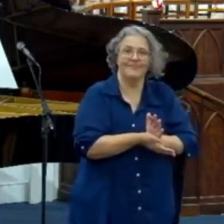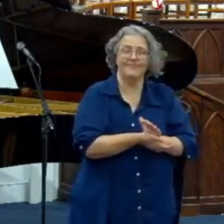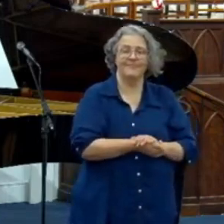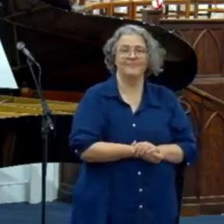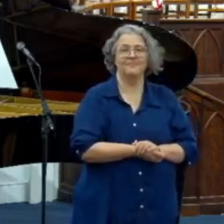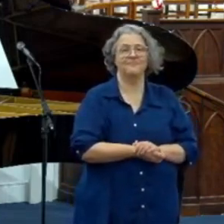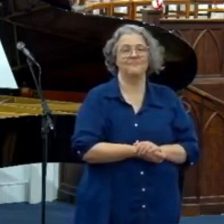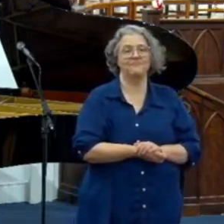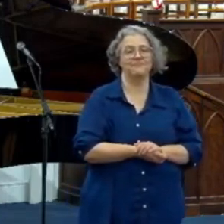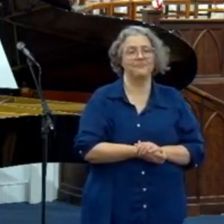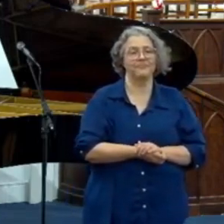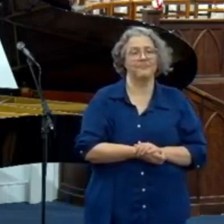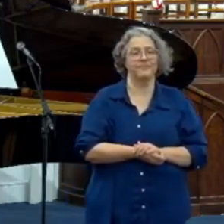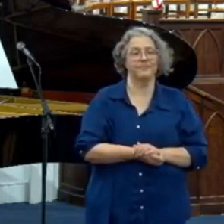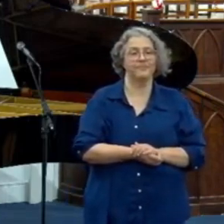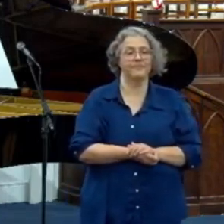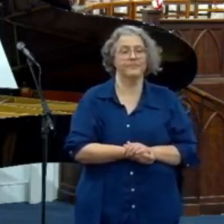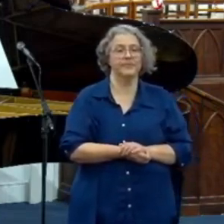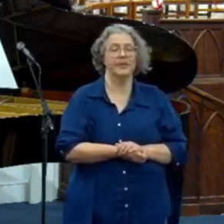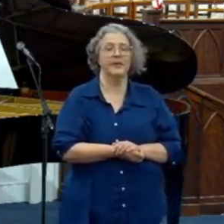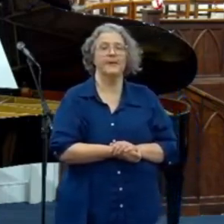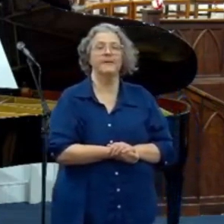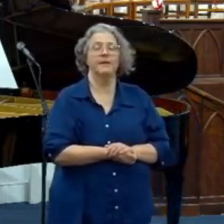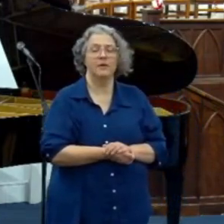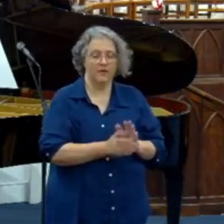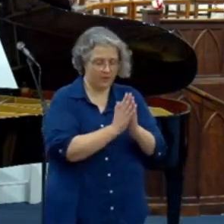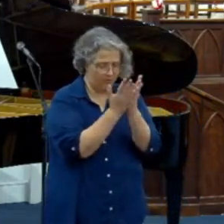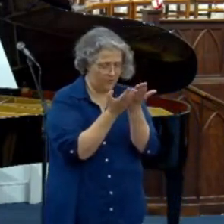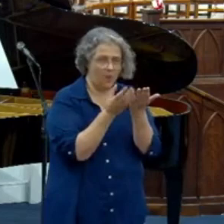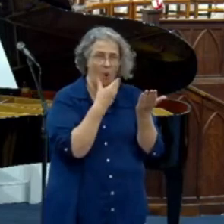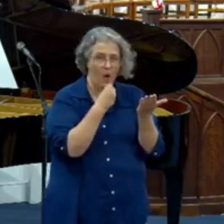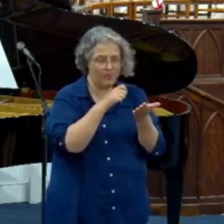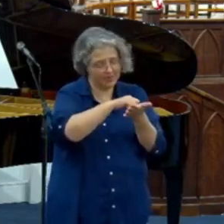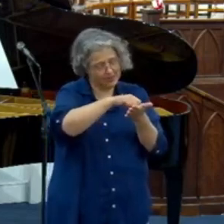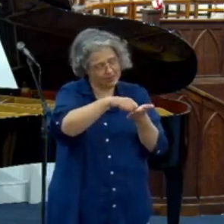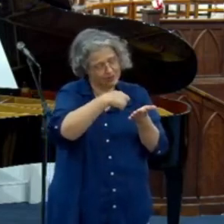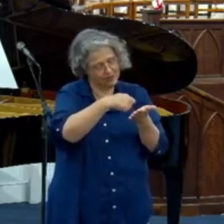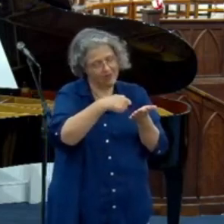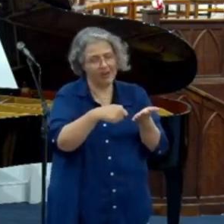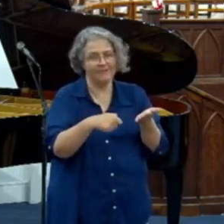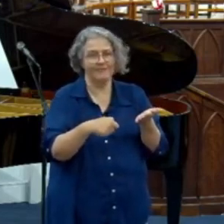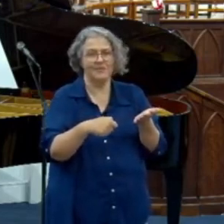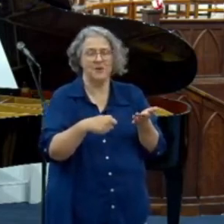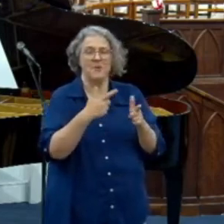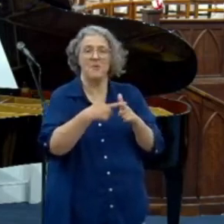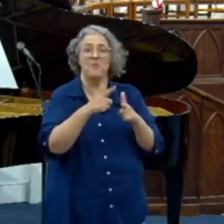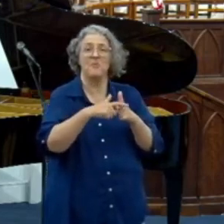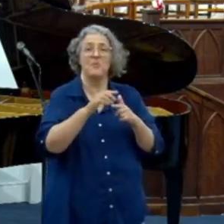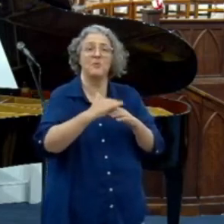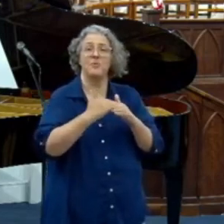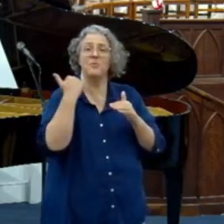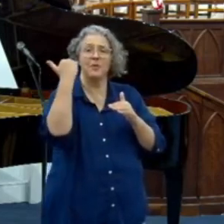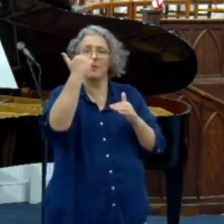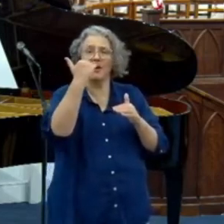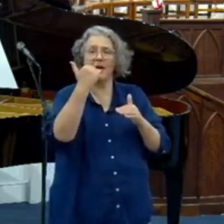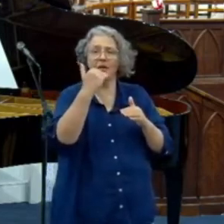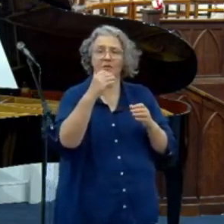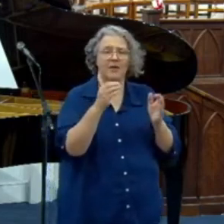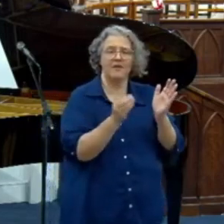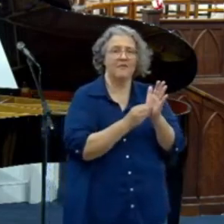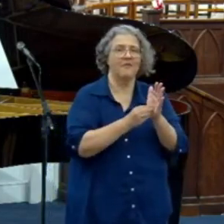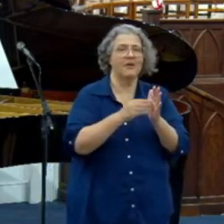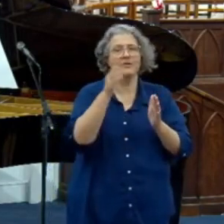séculos atrás. Ele disse assim, de décadas atrás, ele disse assim: nosso maior problema não é a falta de